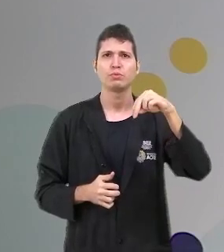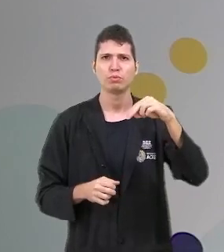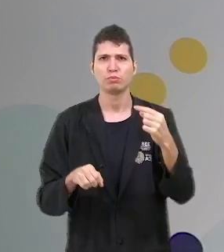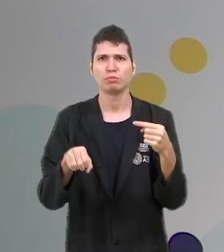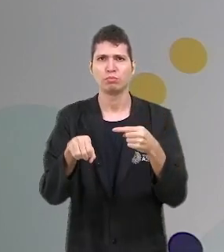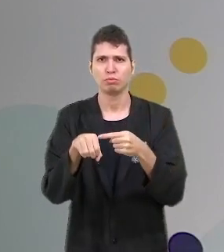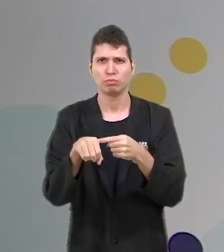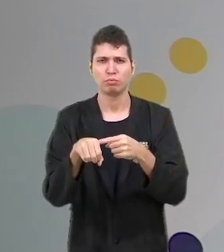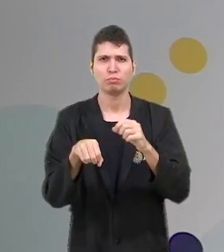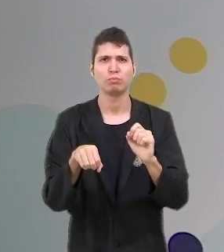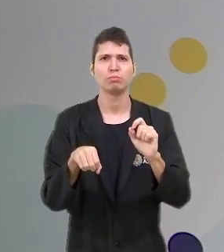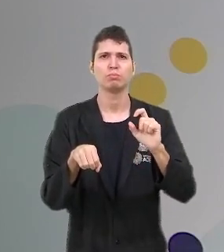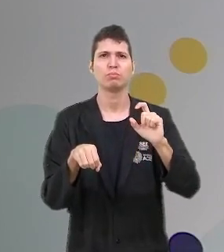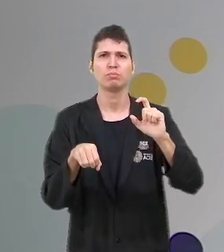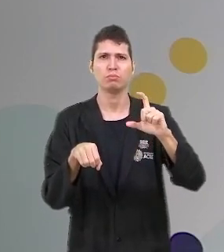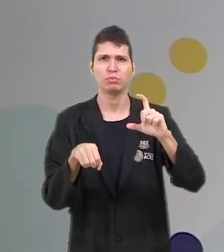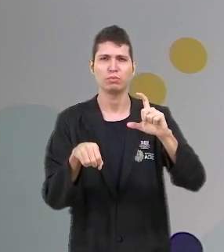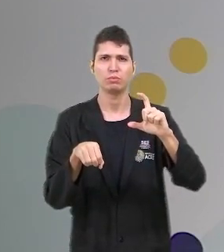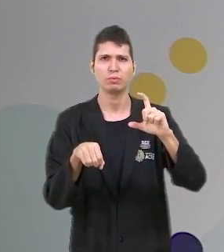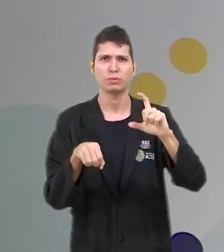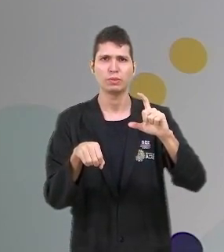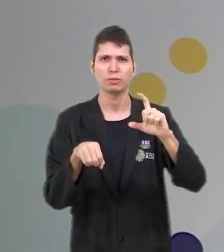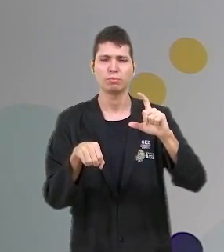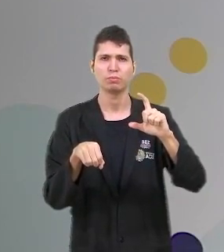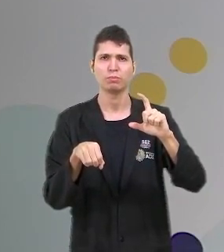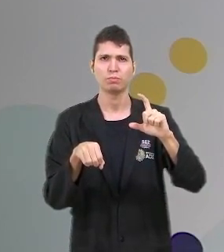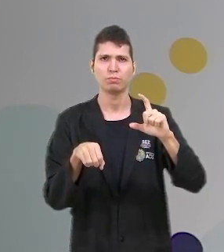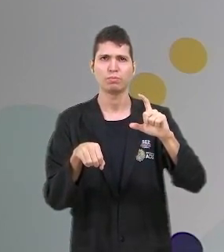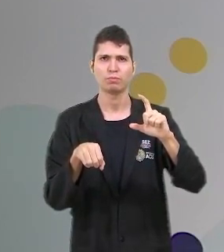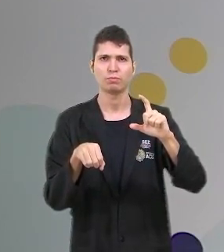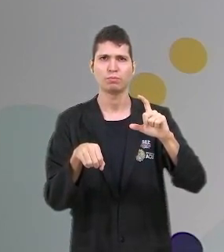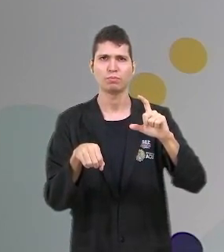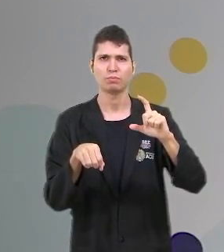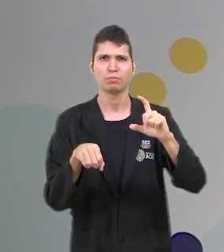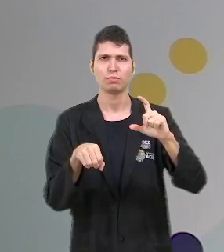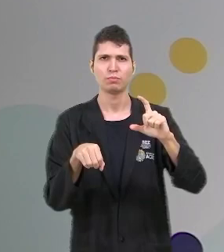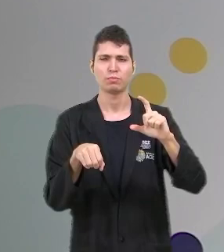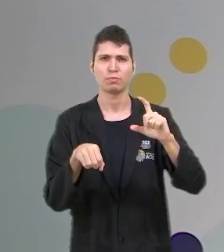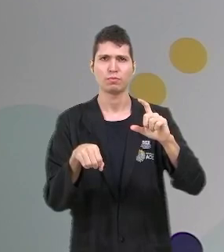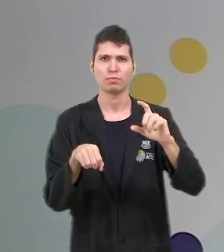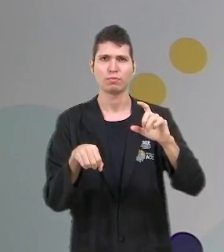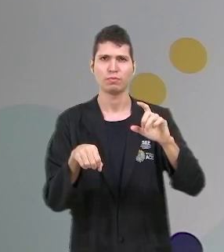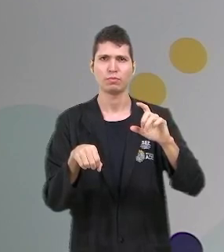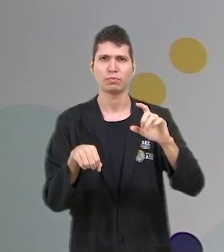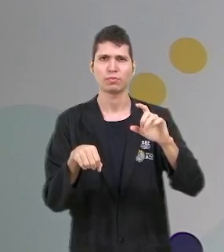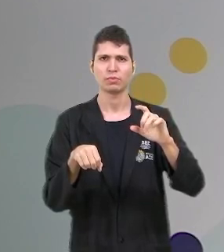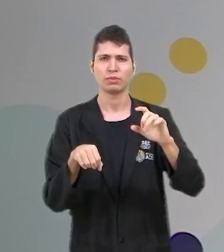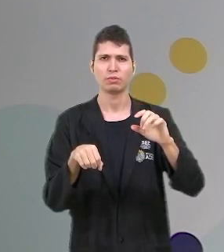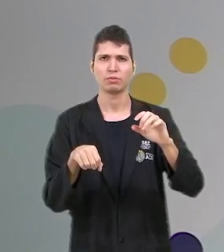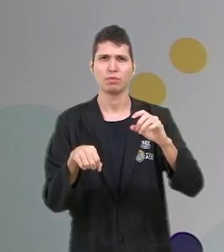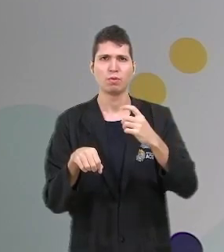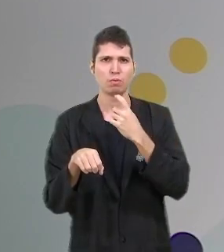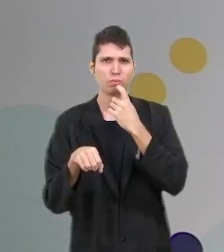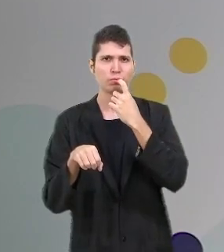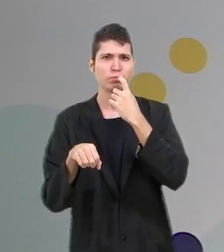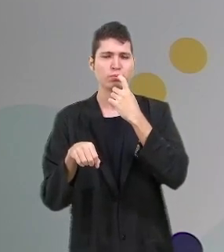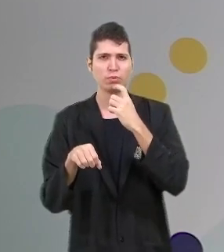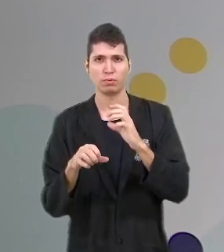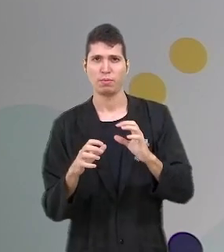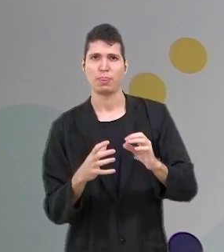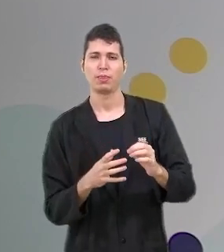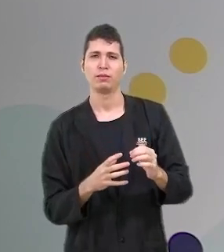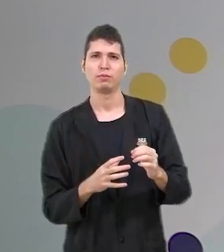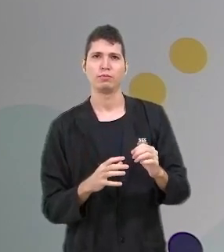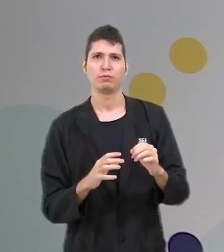ser aí essa proximidade, tá, com os elétrons. Ou seja, lembrando lá que